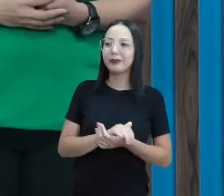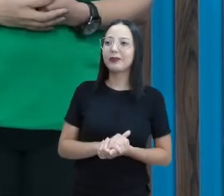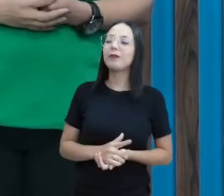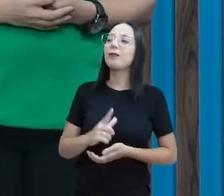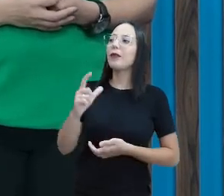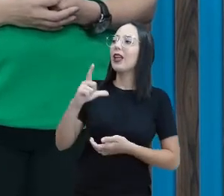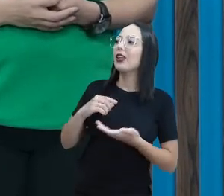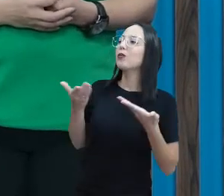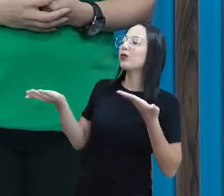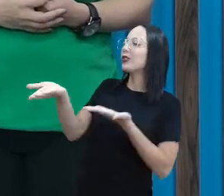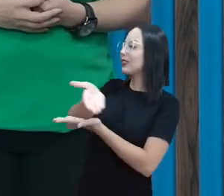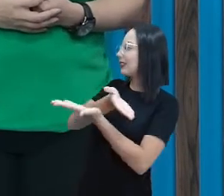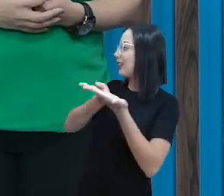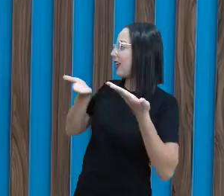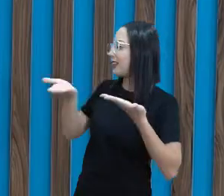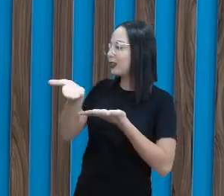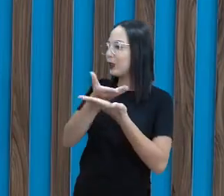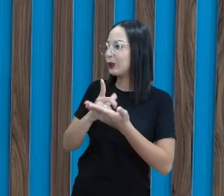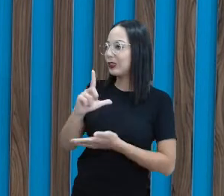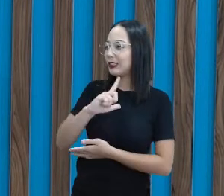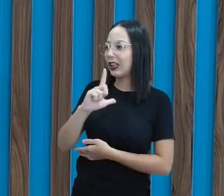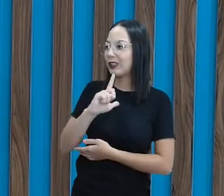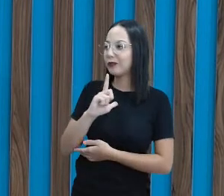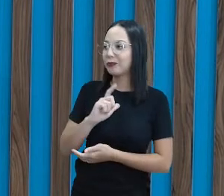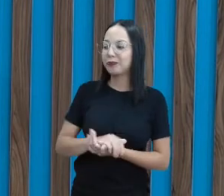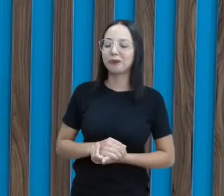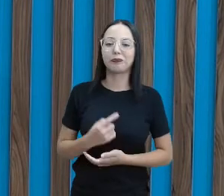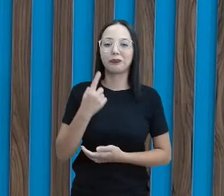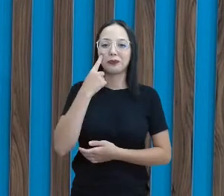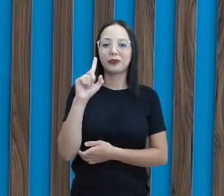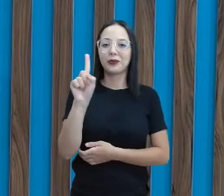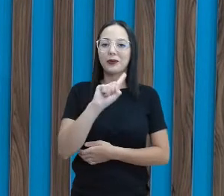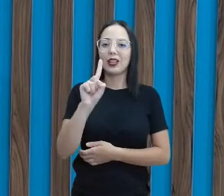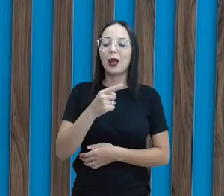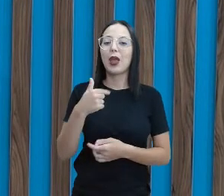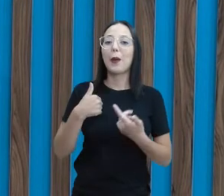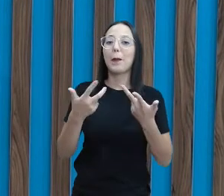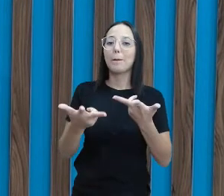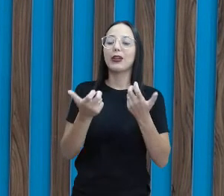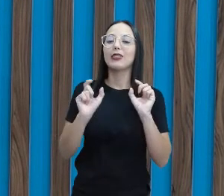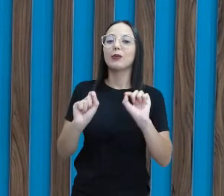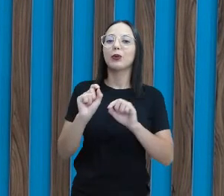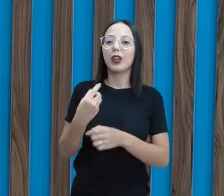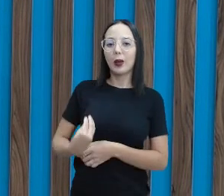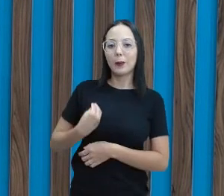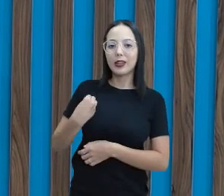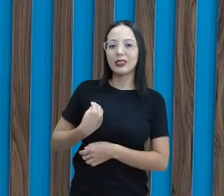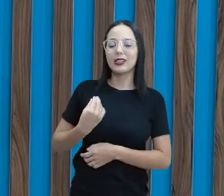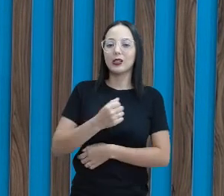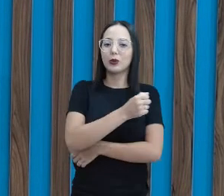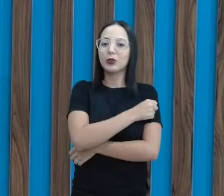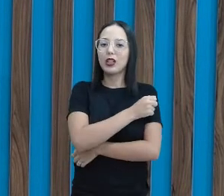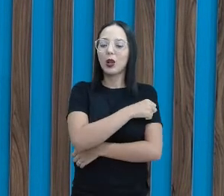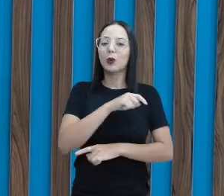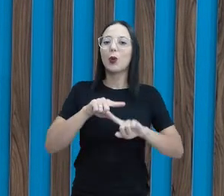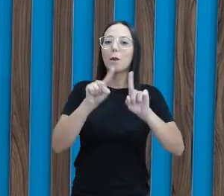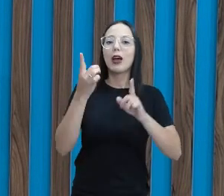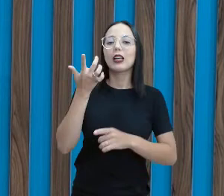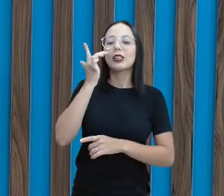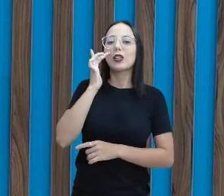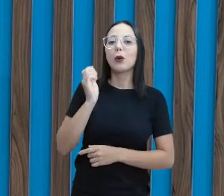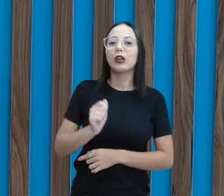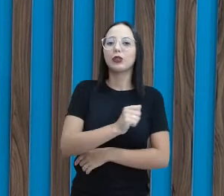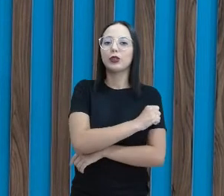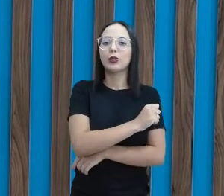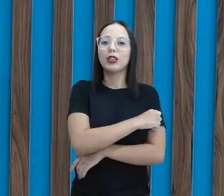alguma interação aí, professora? Não, eu estou colocando aqui, Carol, que eu percebo a presença dos alunos, mas eu acho que eles estão